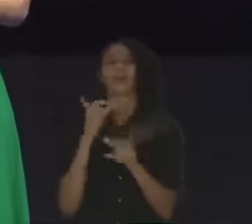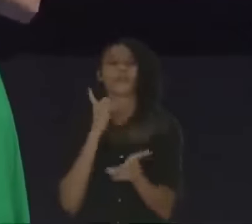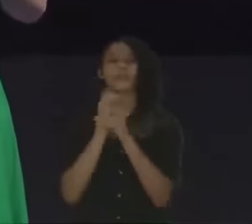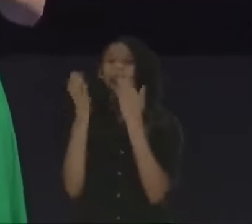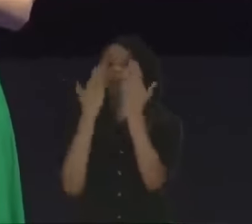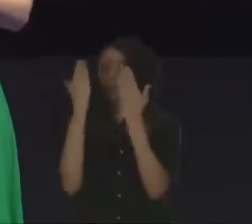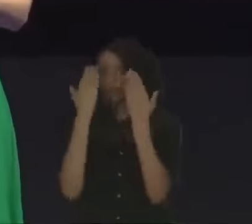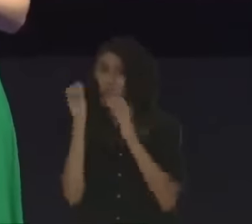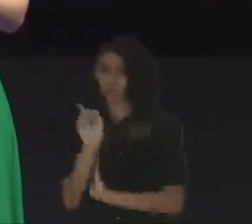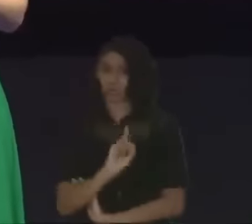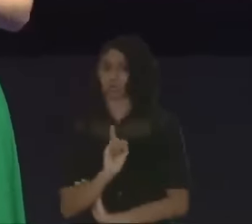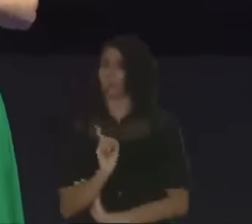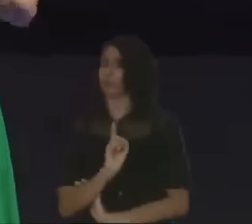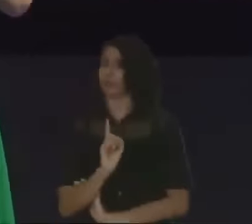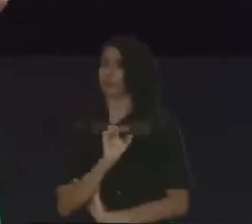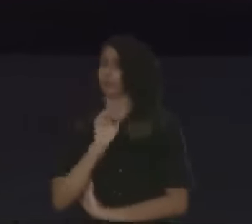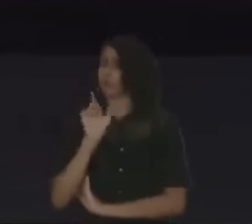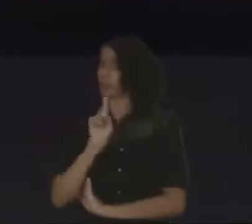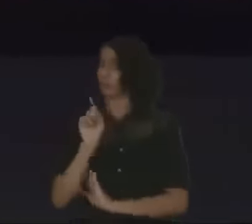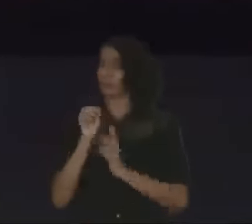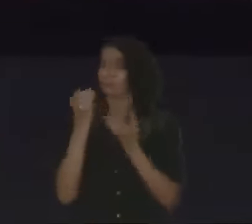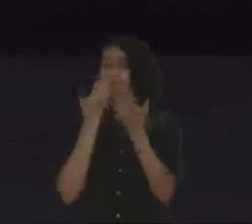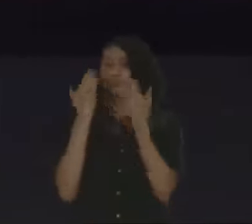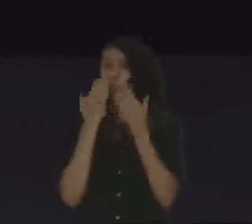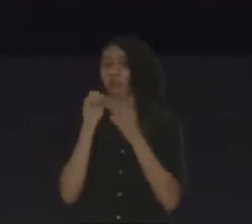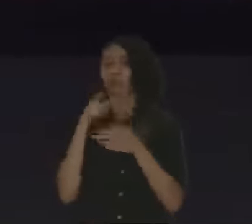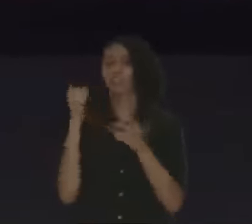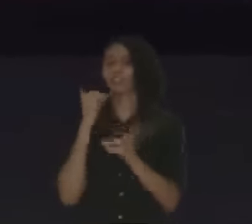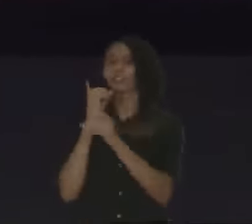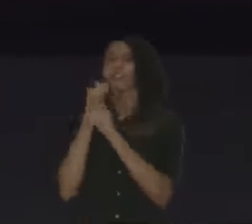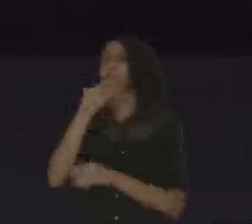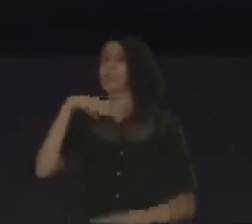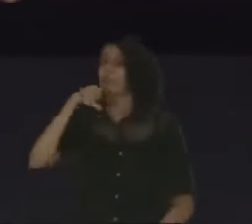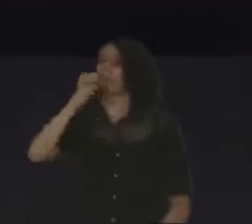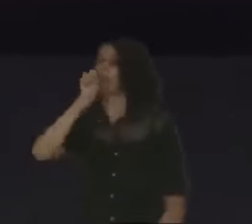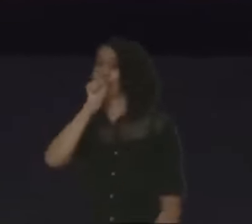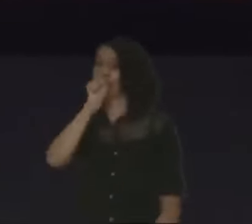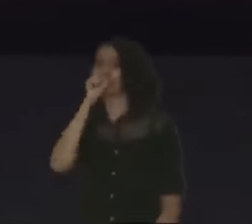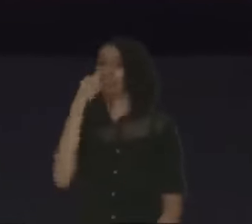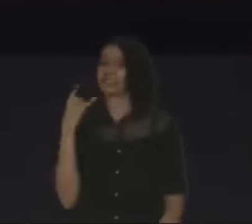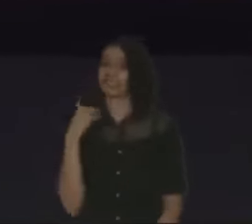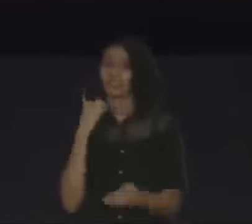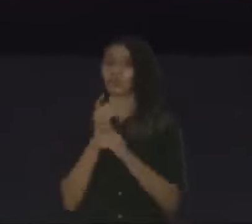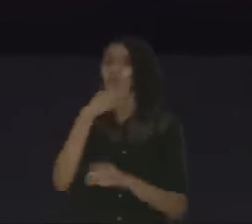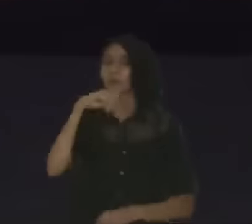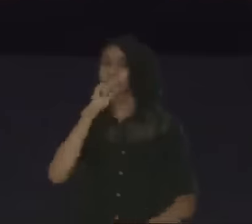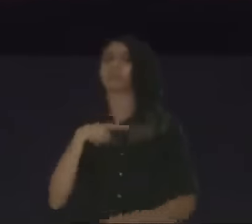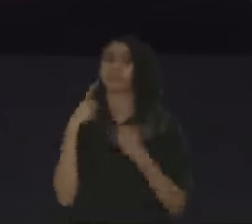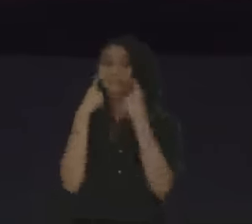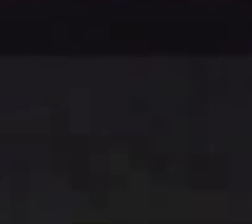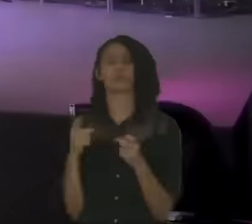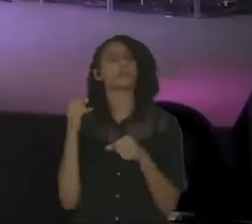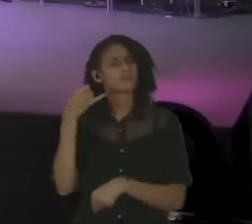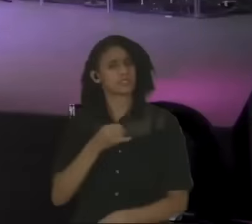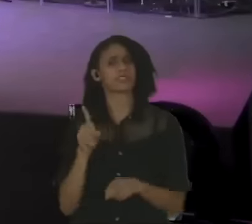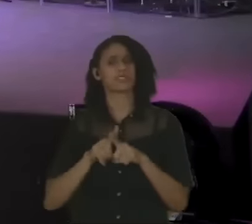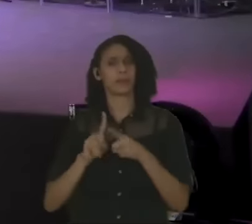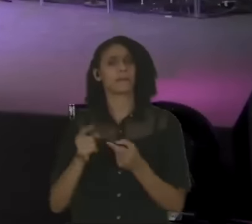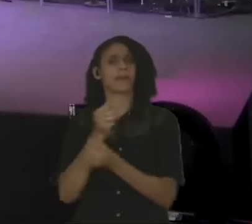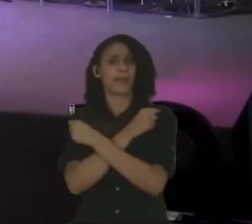não é terapia que Deus não é psicólogo eu encontro com seu pai e quando a gente se encontra com o pai tem choro tem tem abraço